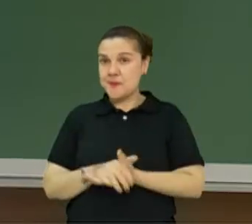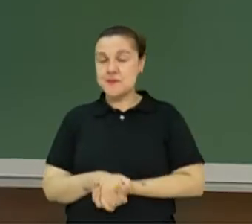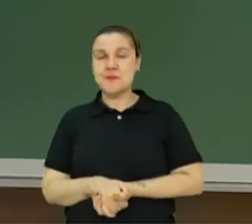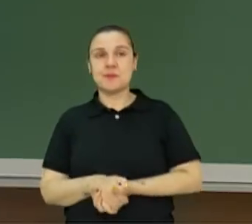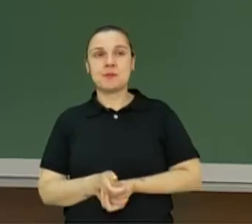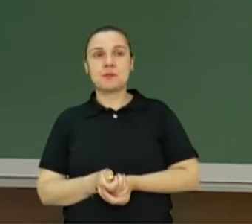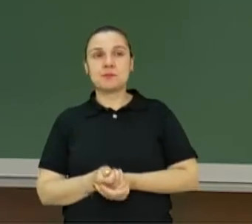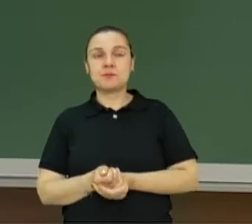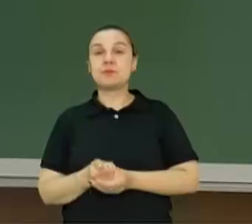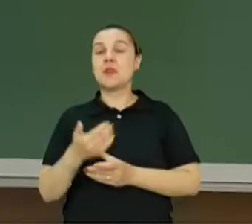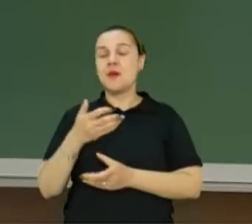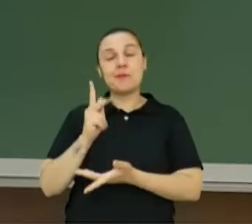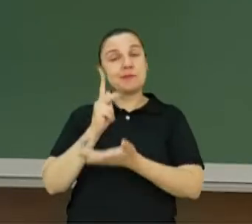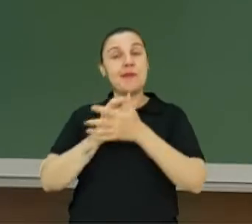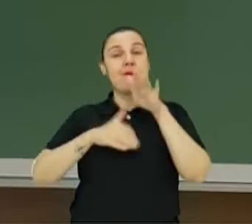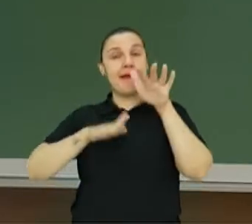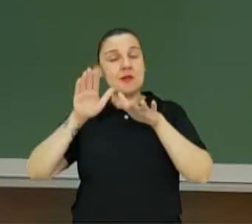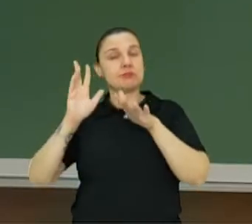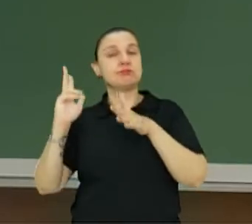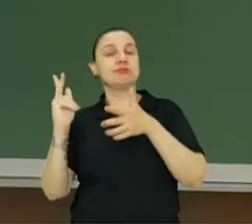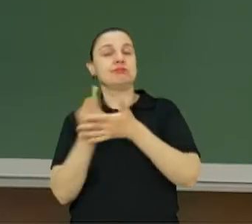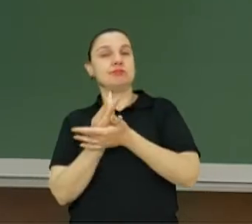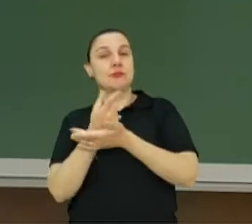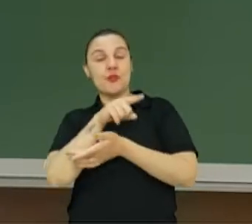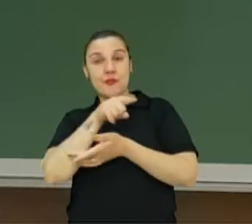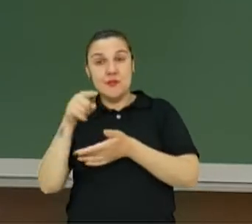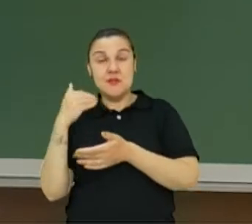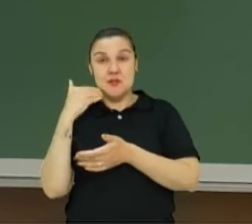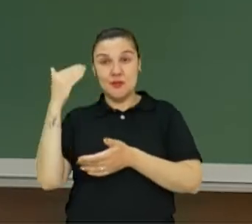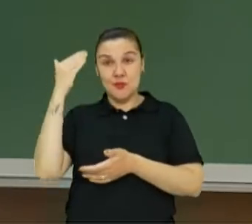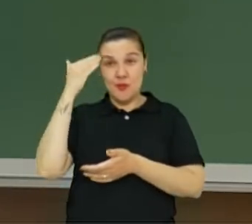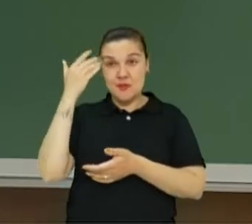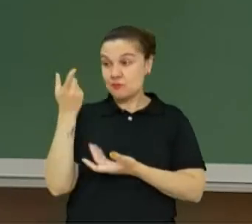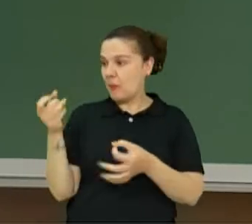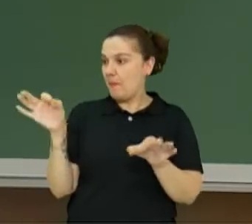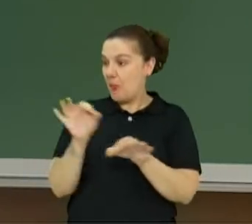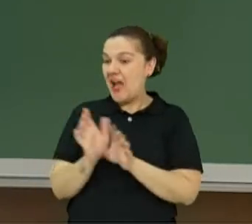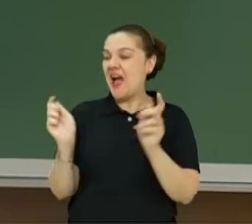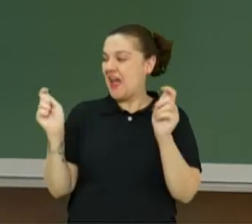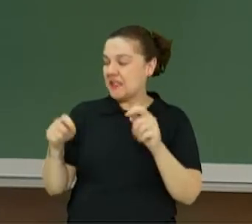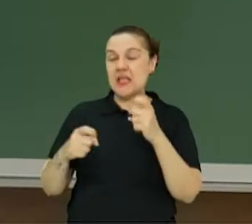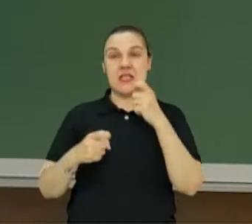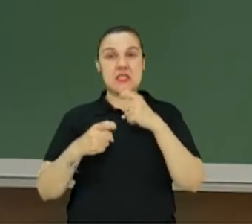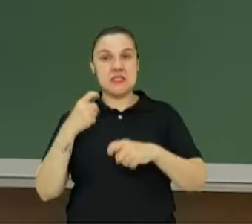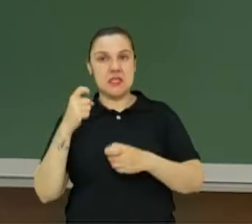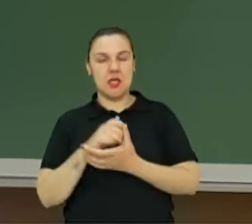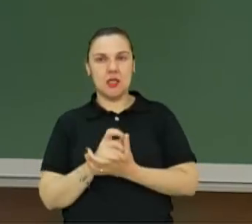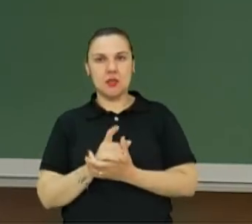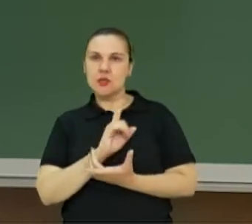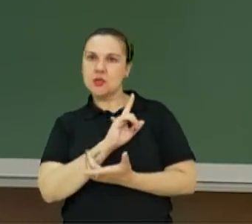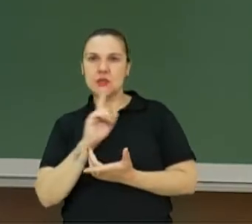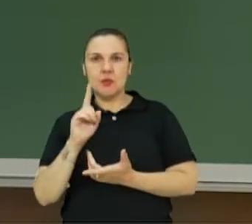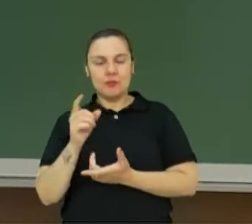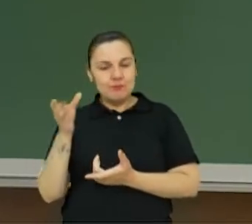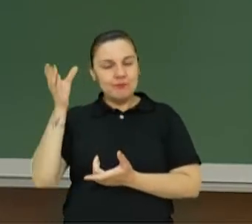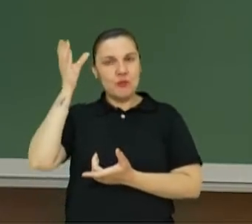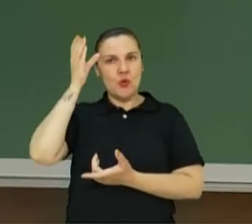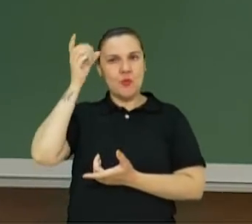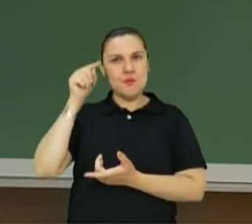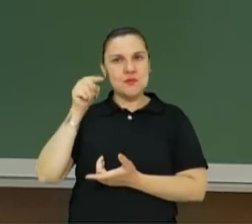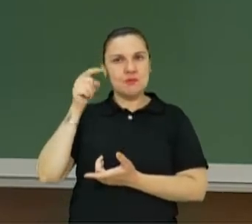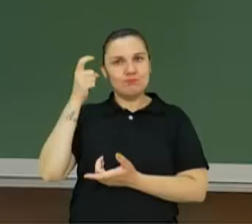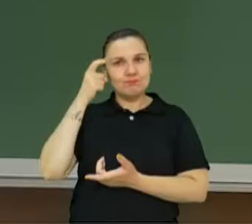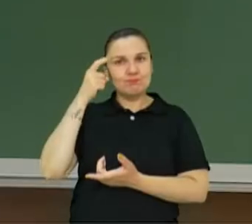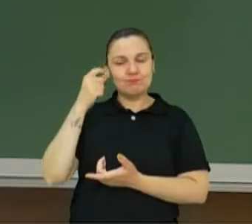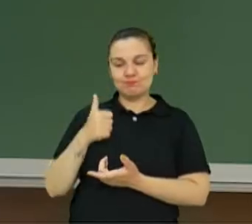também. Então, muitas vezes na adolescência, vocês aí não estão prontos ainda não têm consciência,